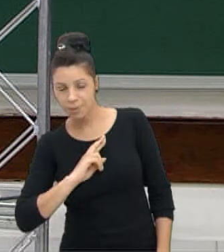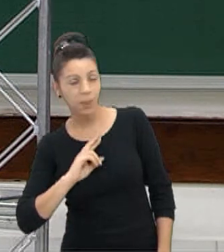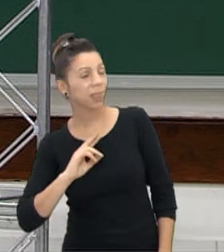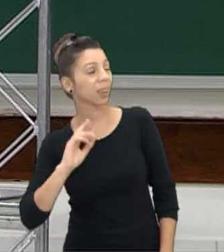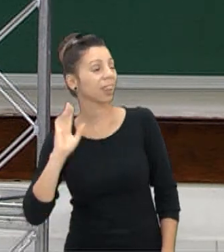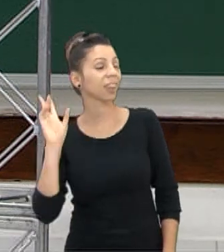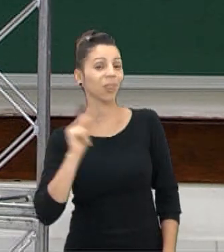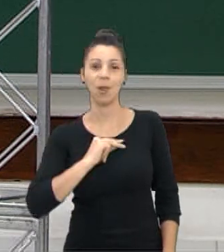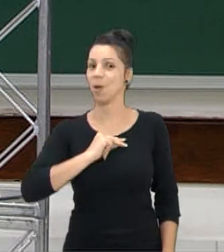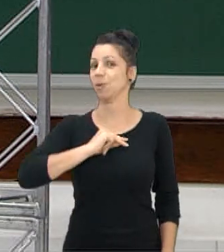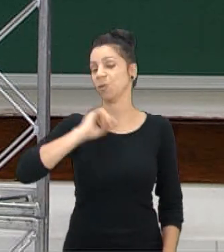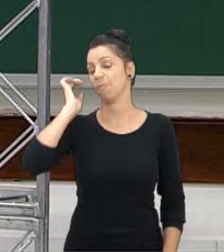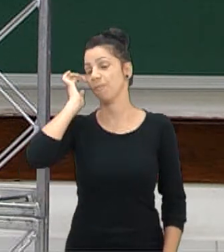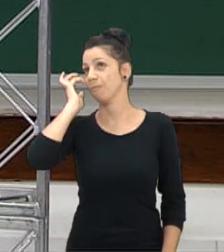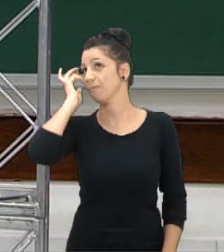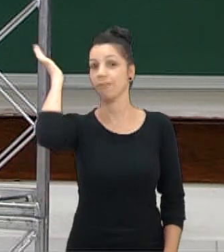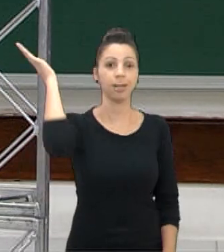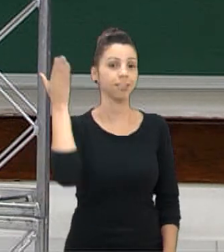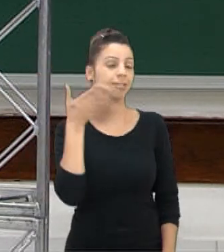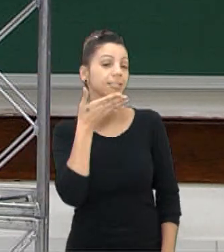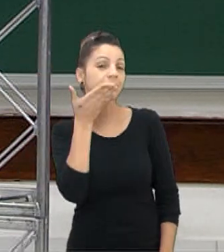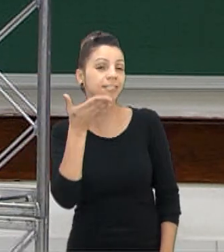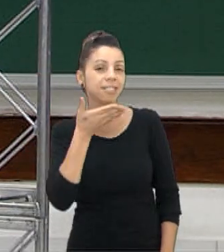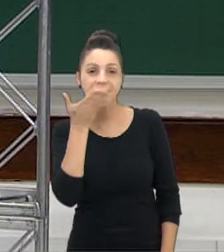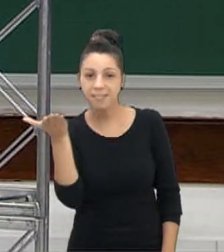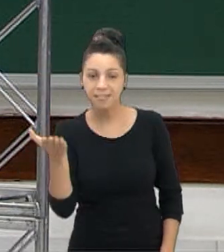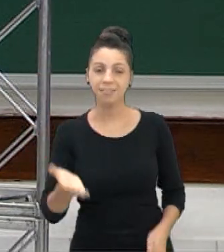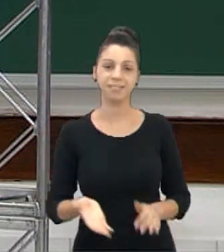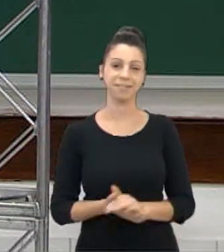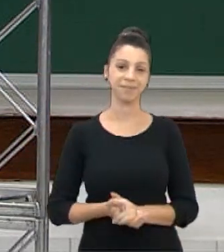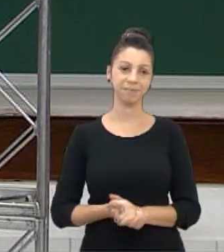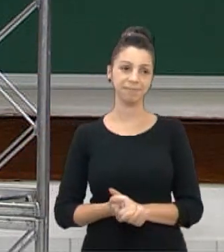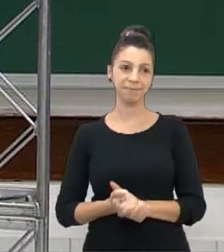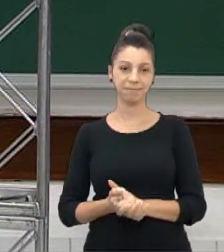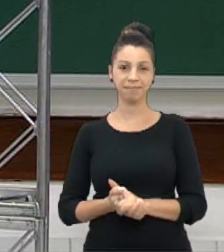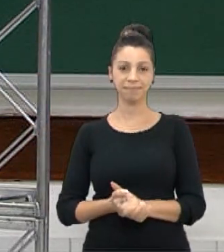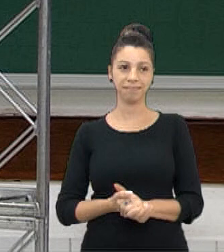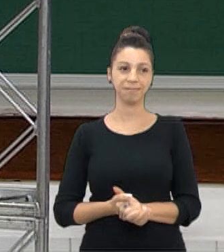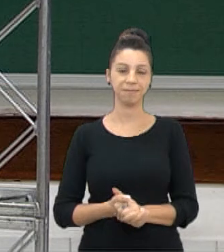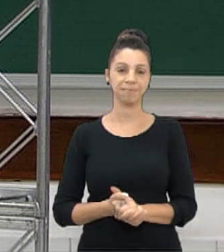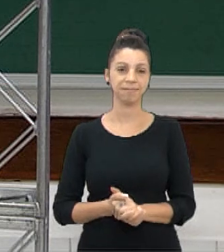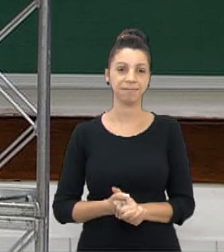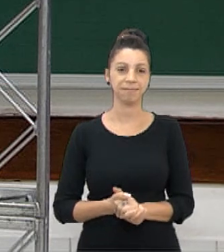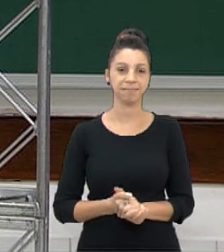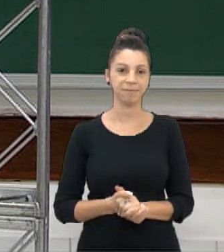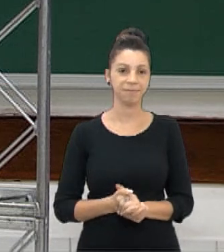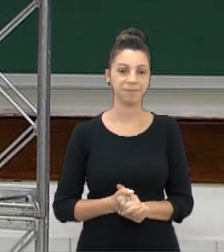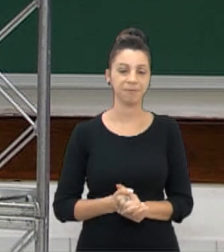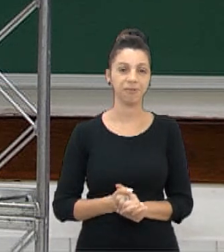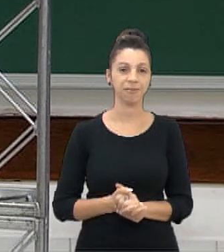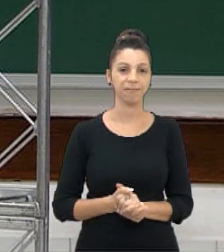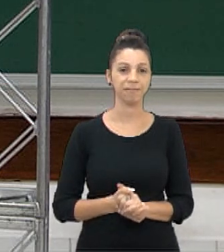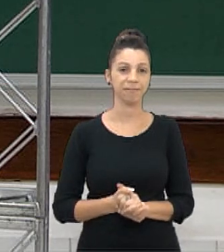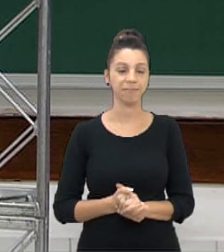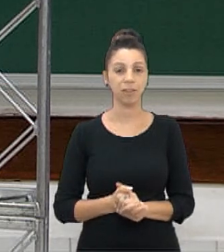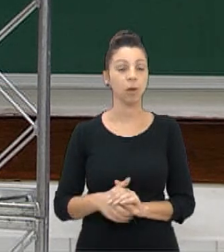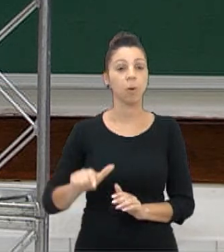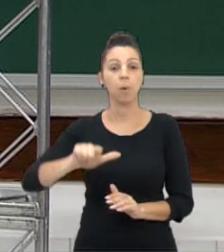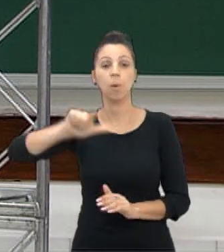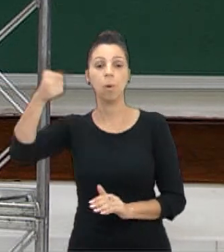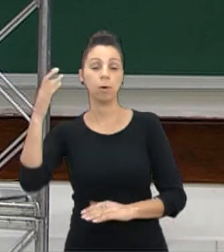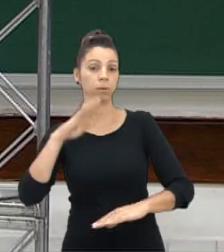não é verdade? Bom, sendo assim, vamos agora para o próximo tópico. Outras